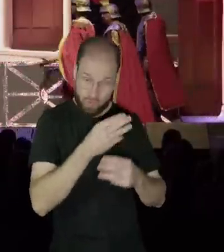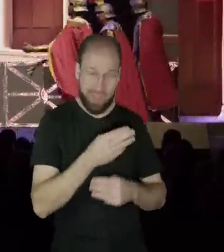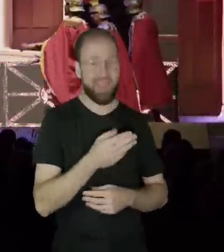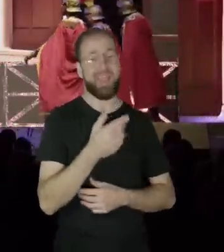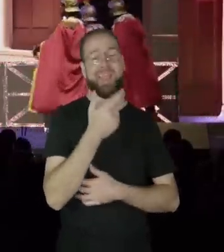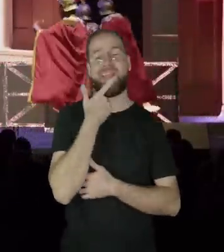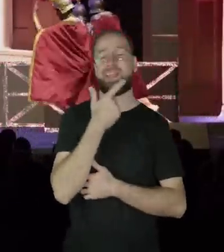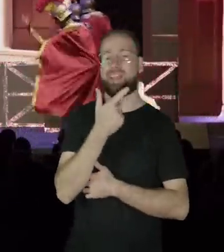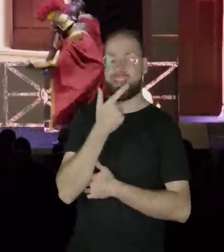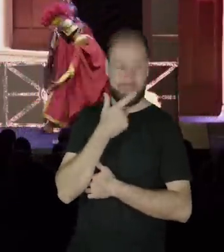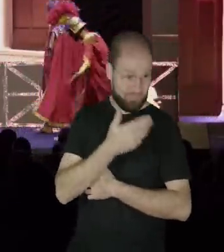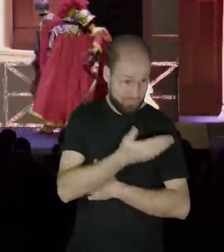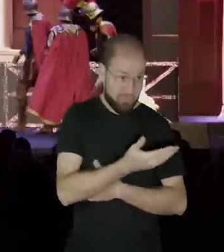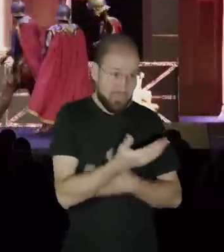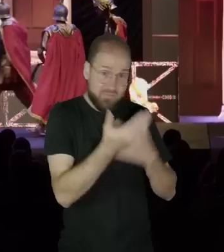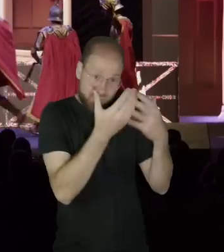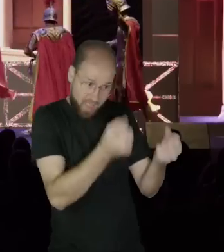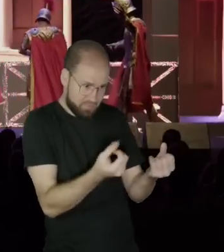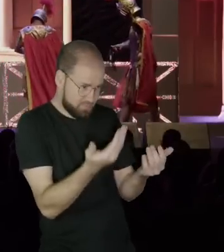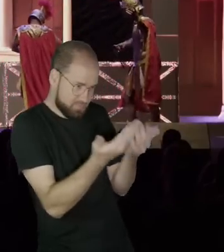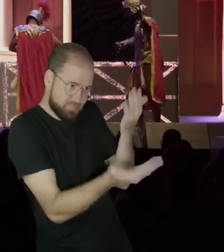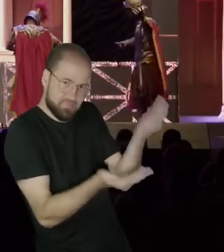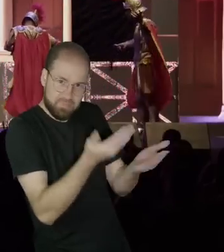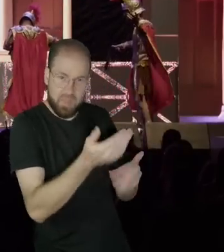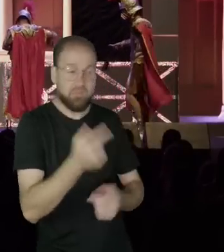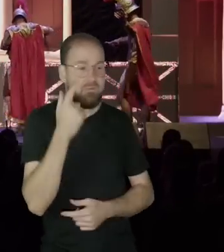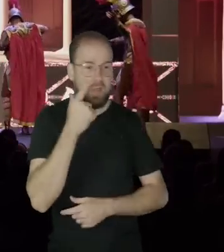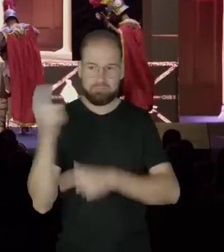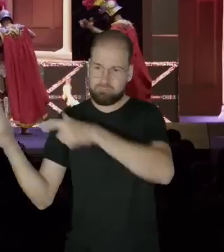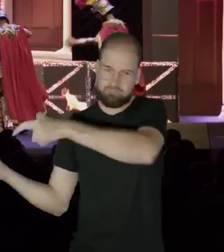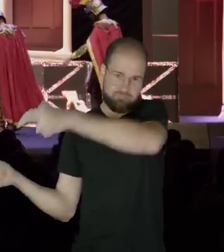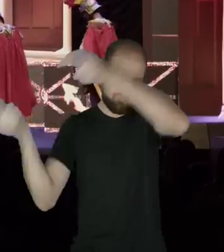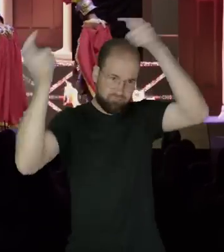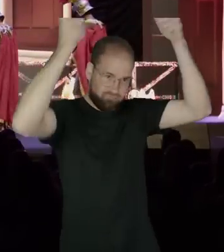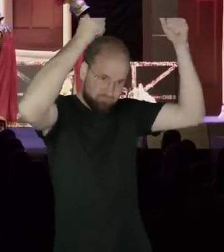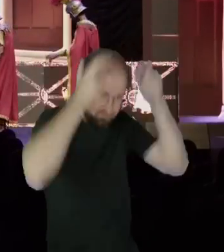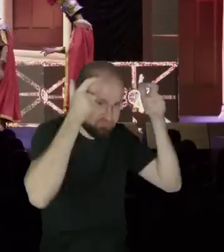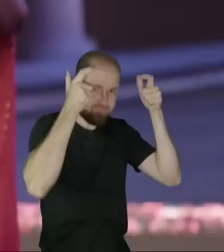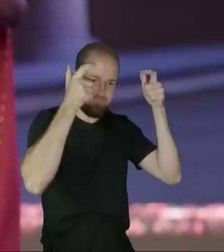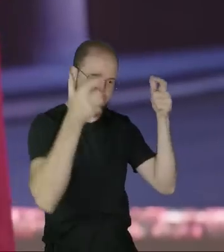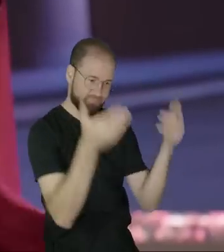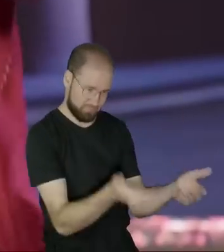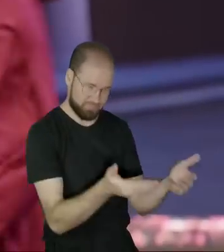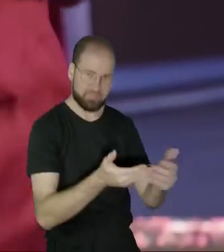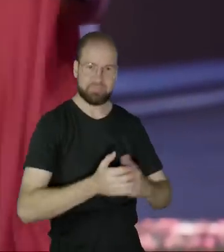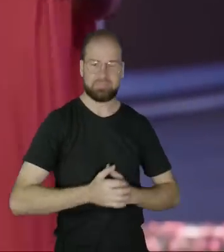Vamos vesti-lo como rei. Coloca essa túnica nele.